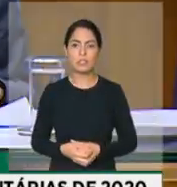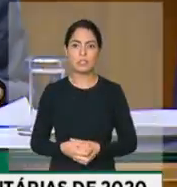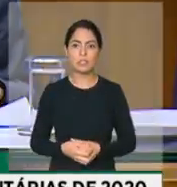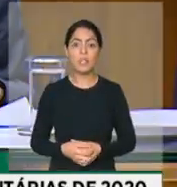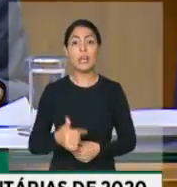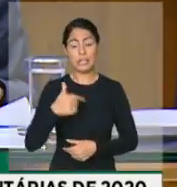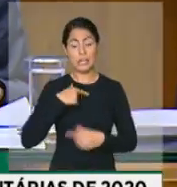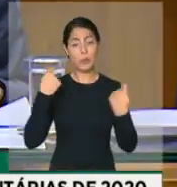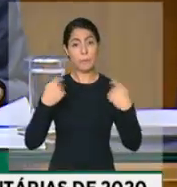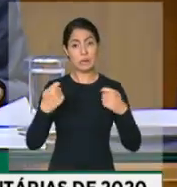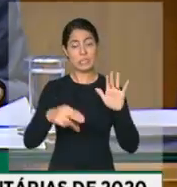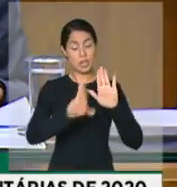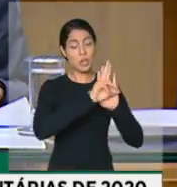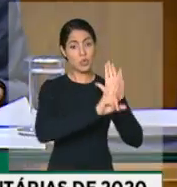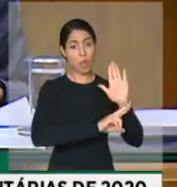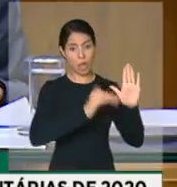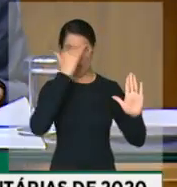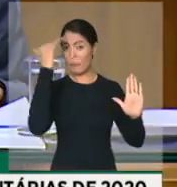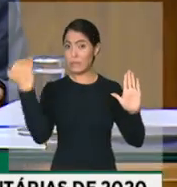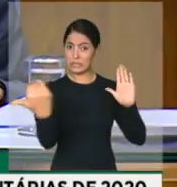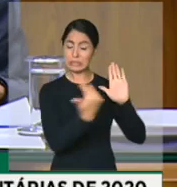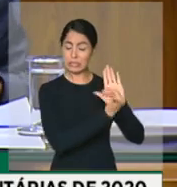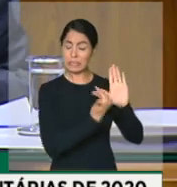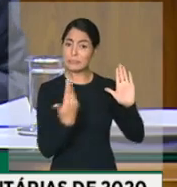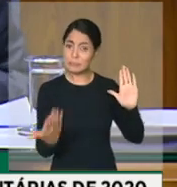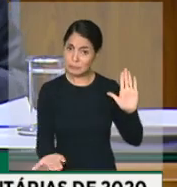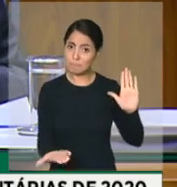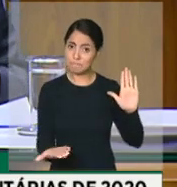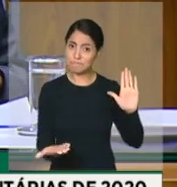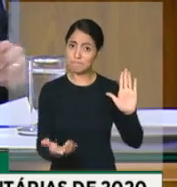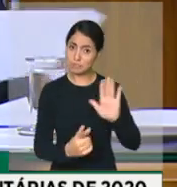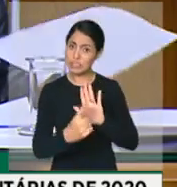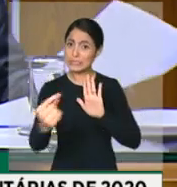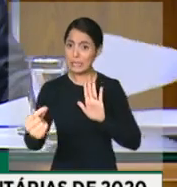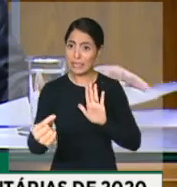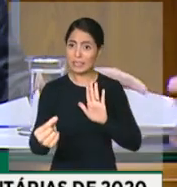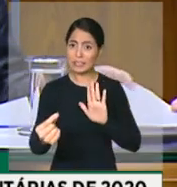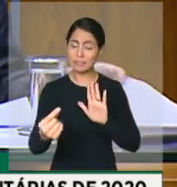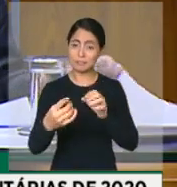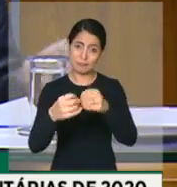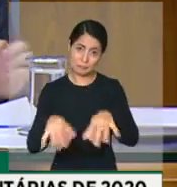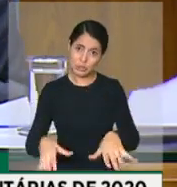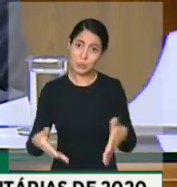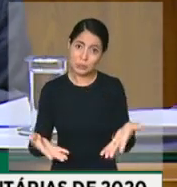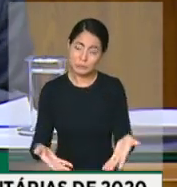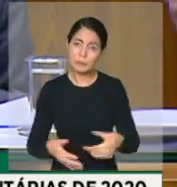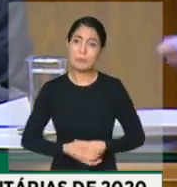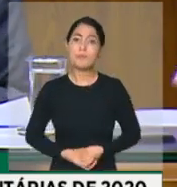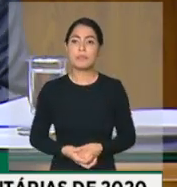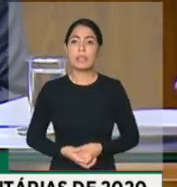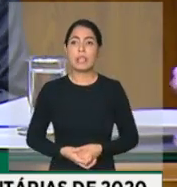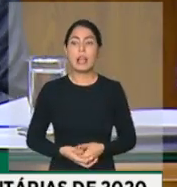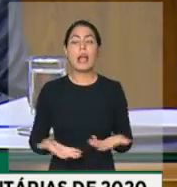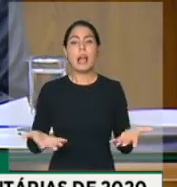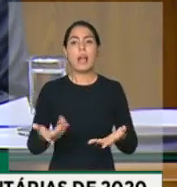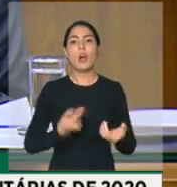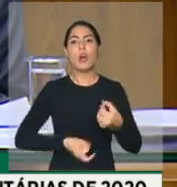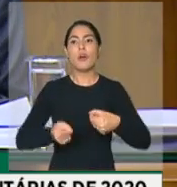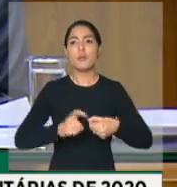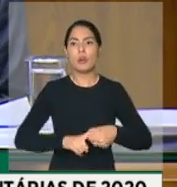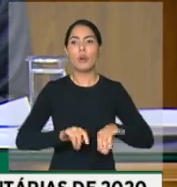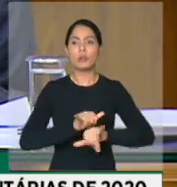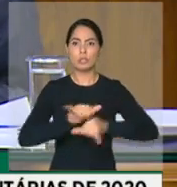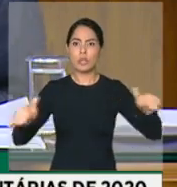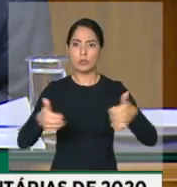dos limites regimentais para acatar o destaque da senhora, portanto o destaque fica prejudicado. Aproveito para reiterar o que disse